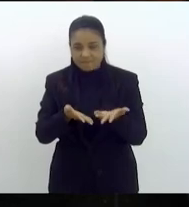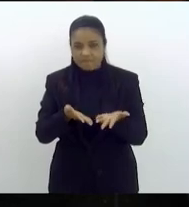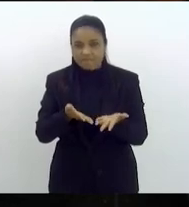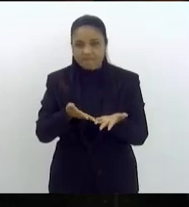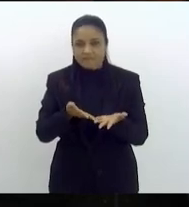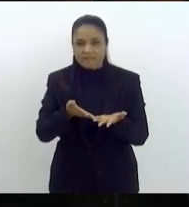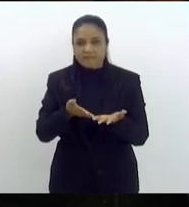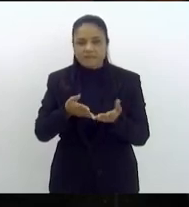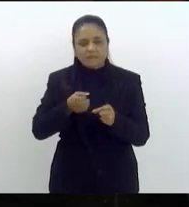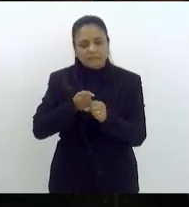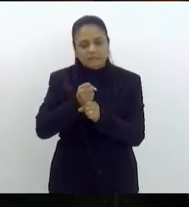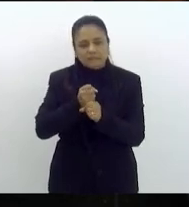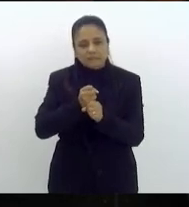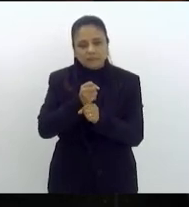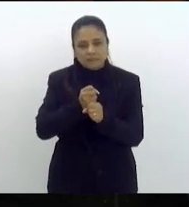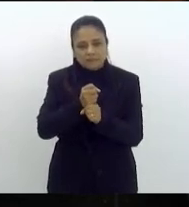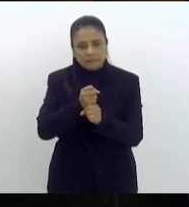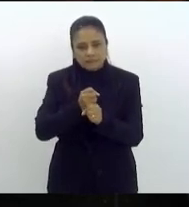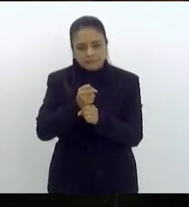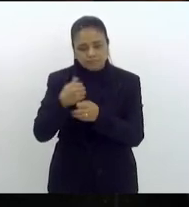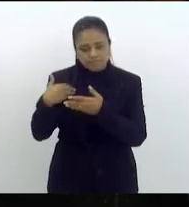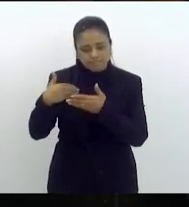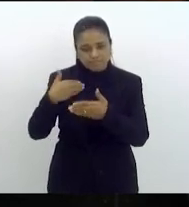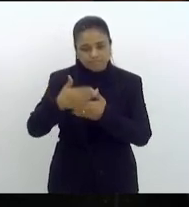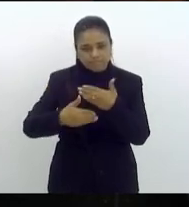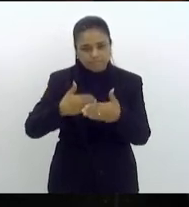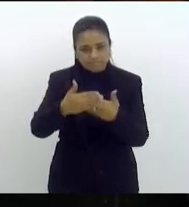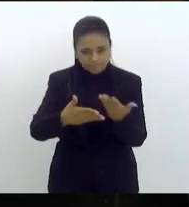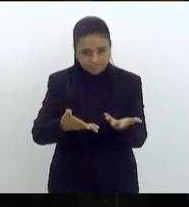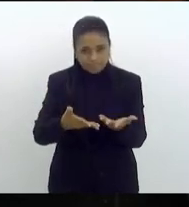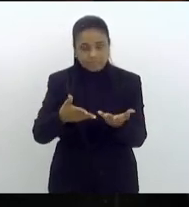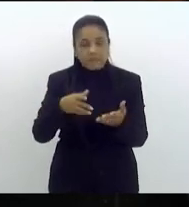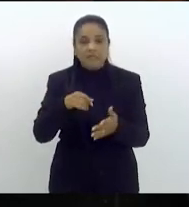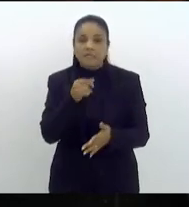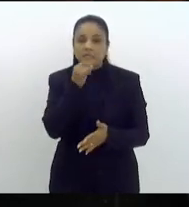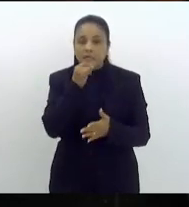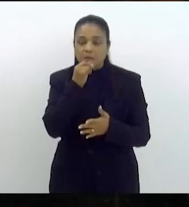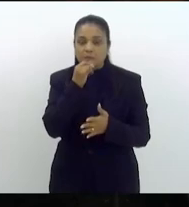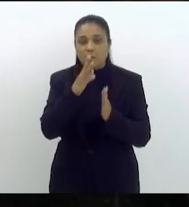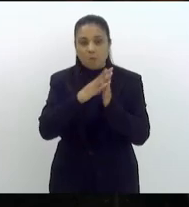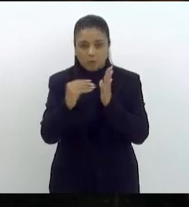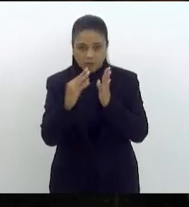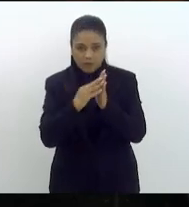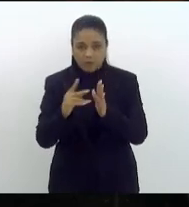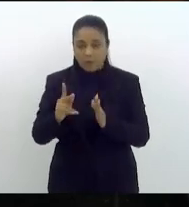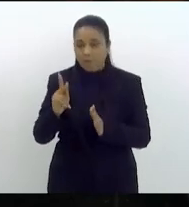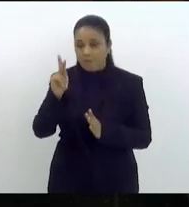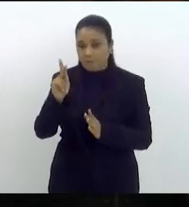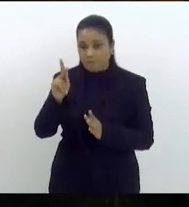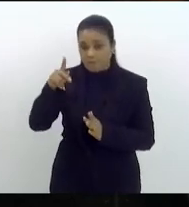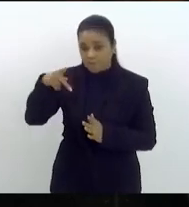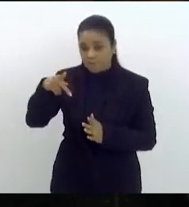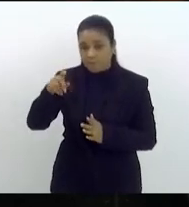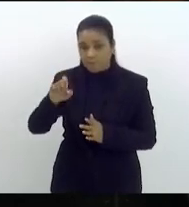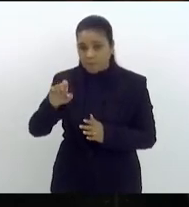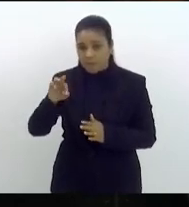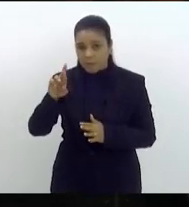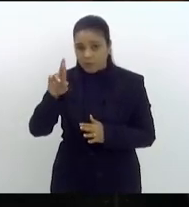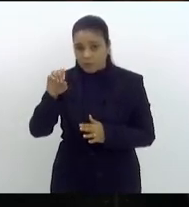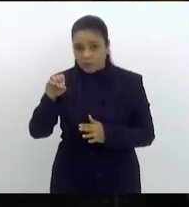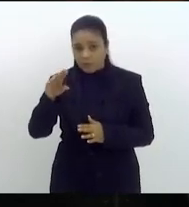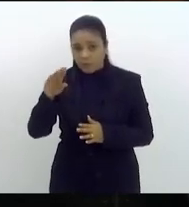por exemplo como exemplo a Petrobras que no ano de 16 17